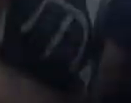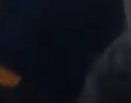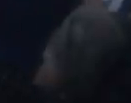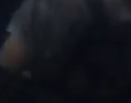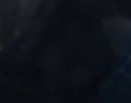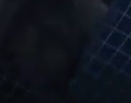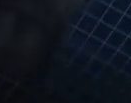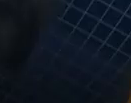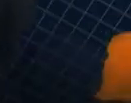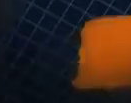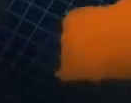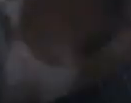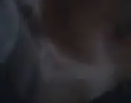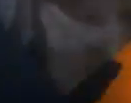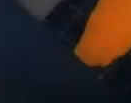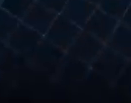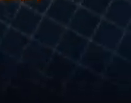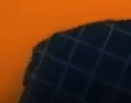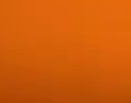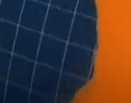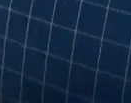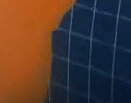E aí